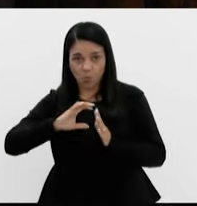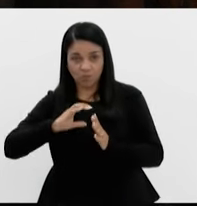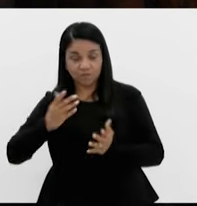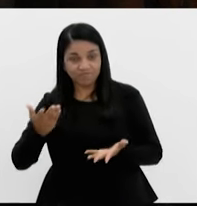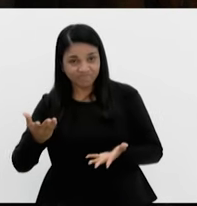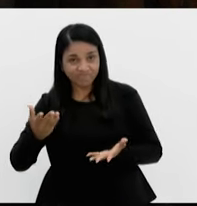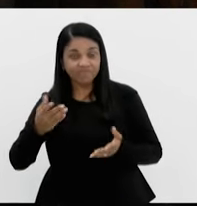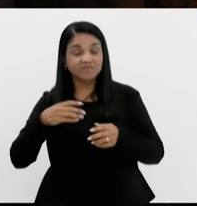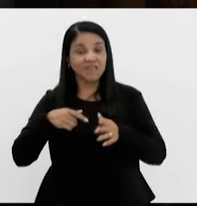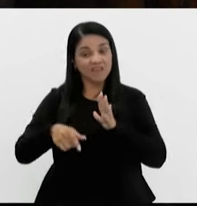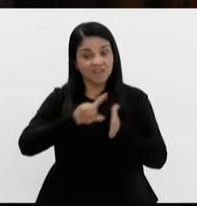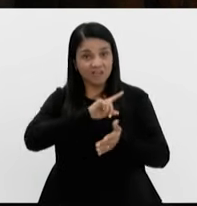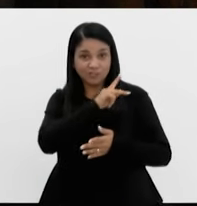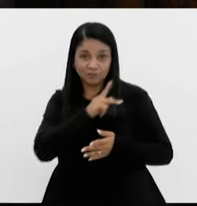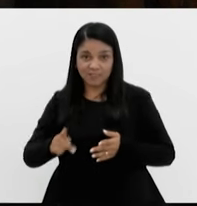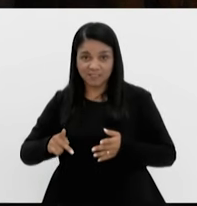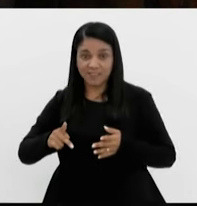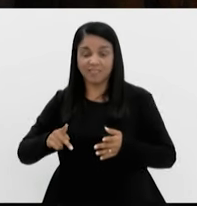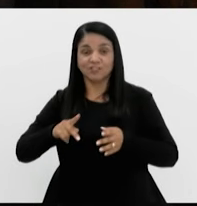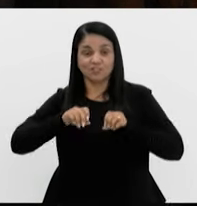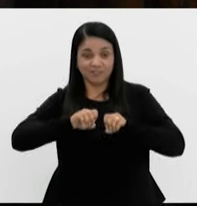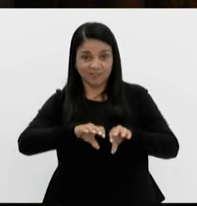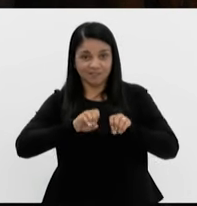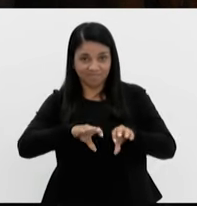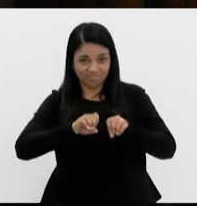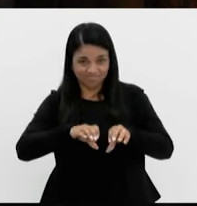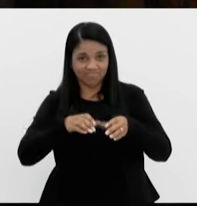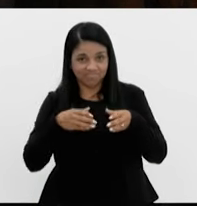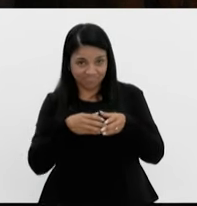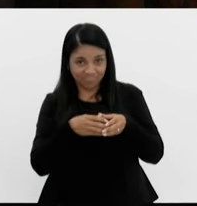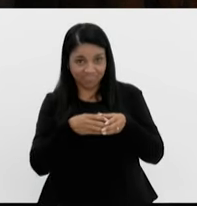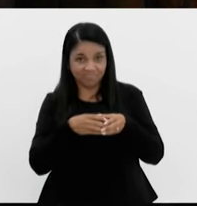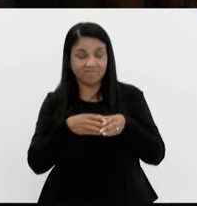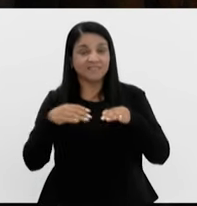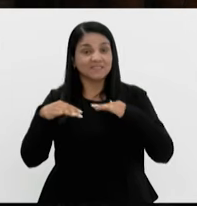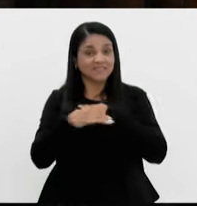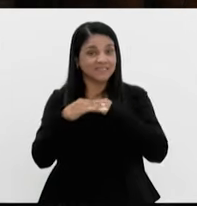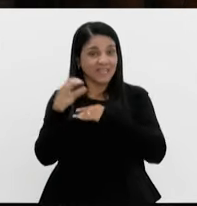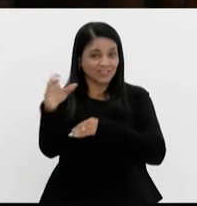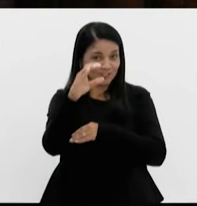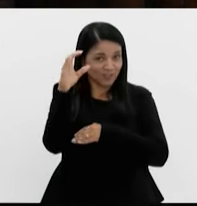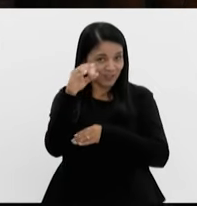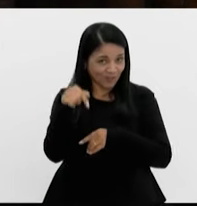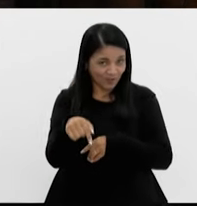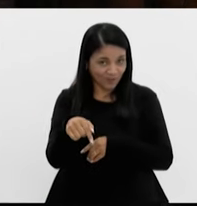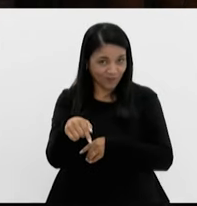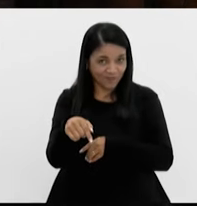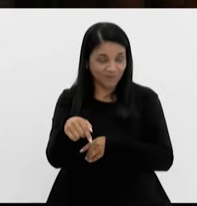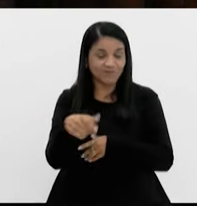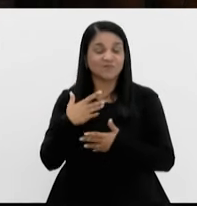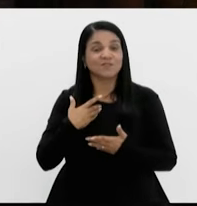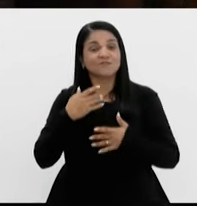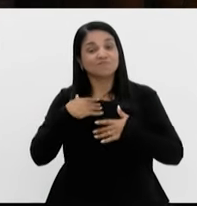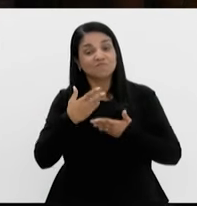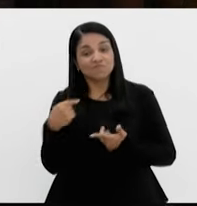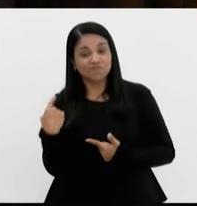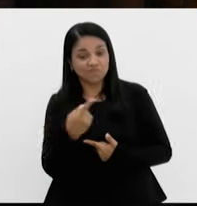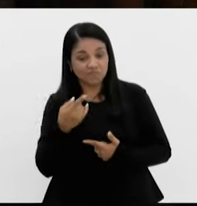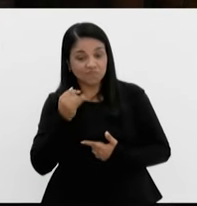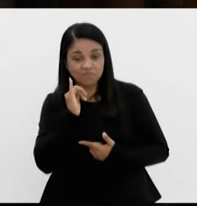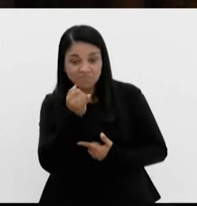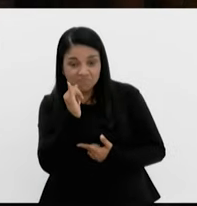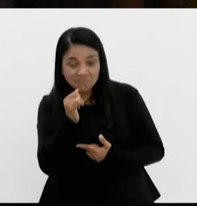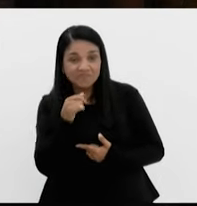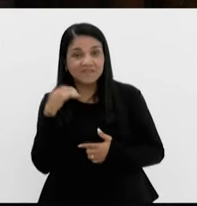educação da cidade de Niterói e a gente falando aqui da cidade de Niterói ele ficou ali